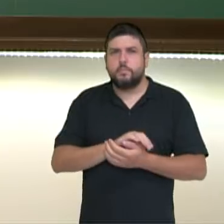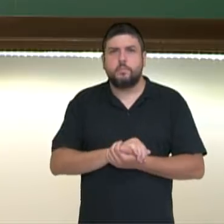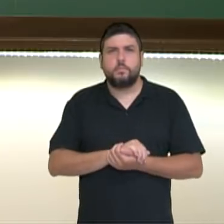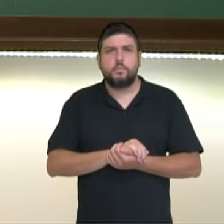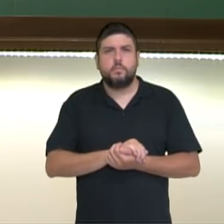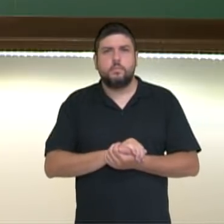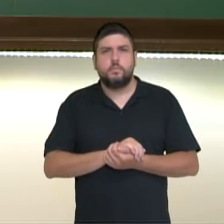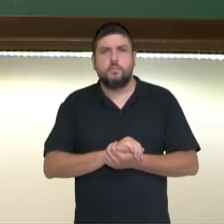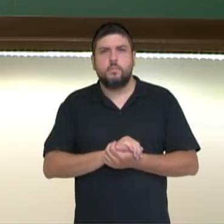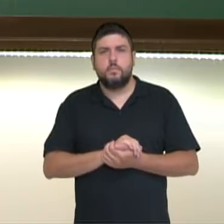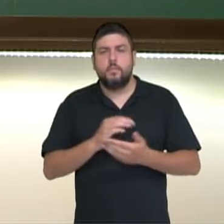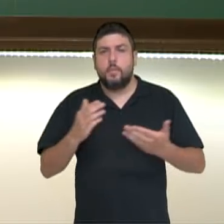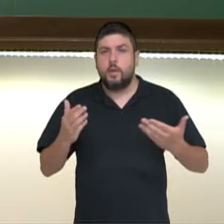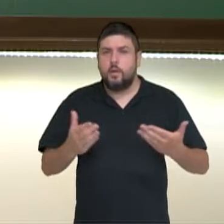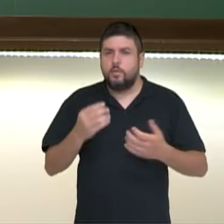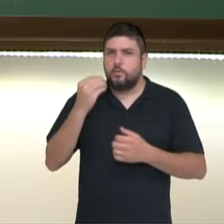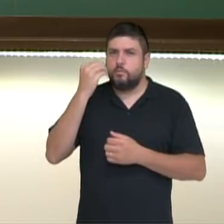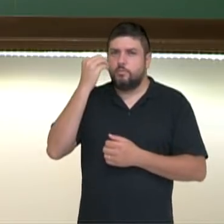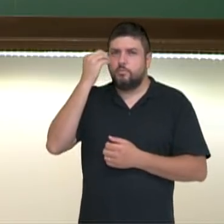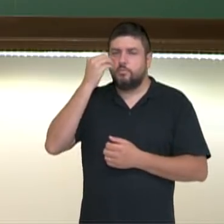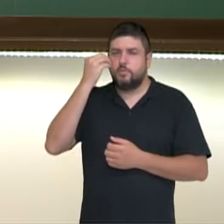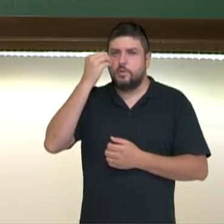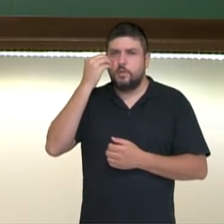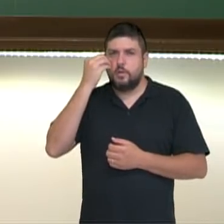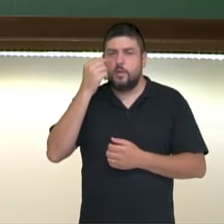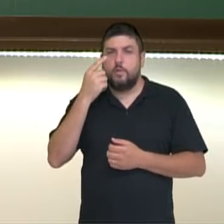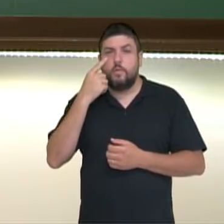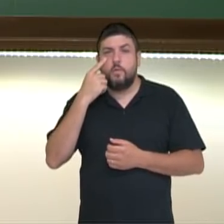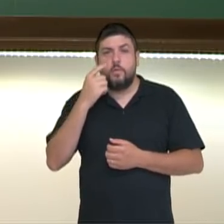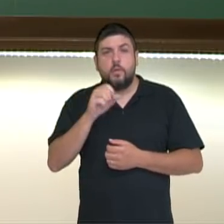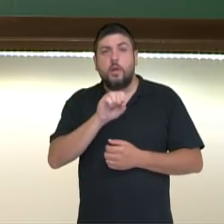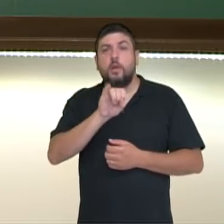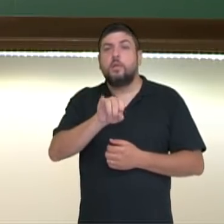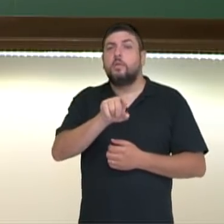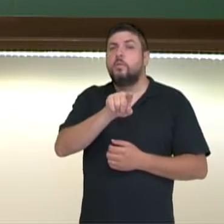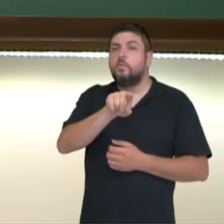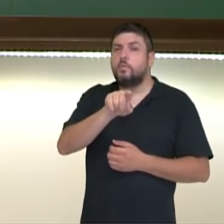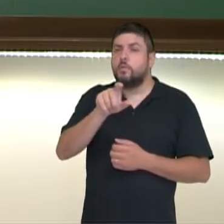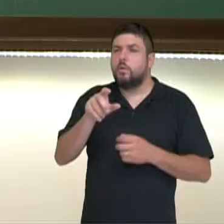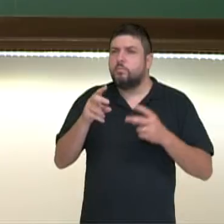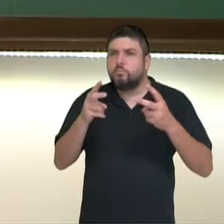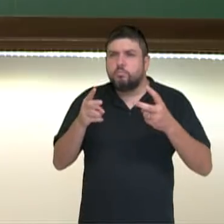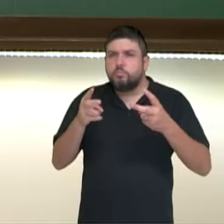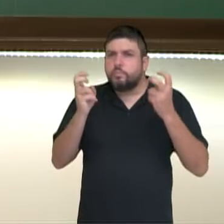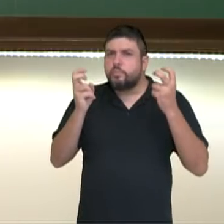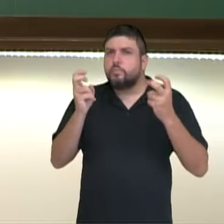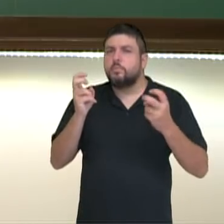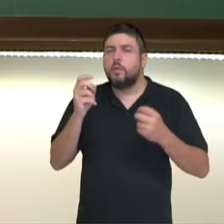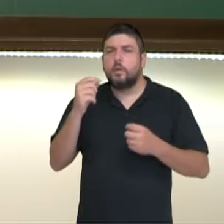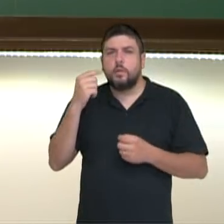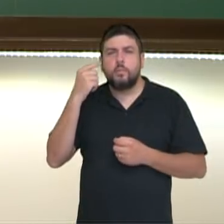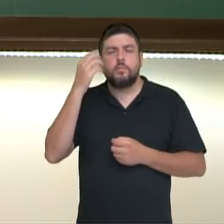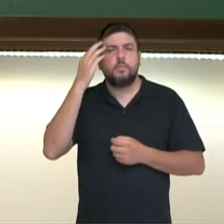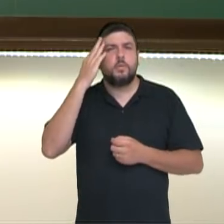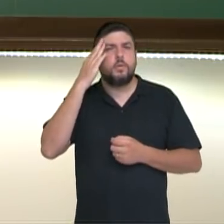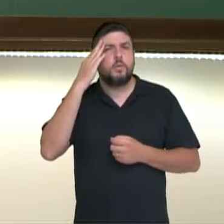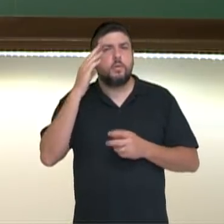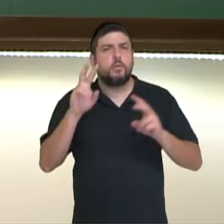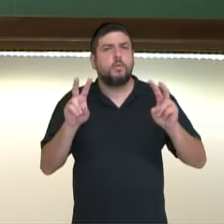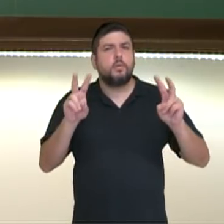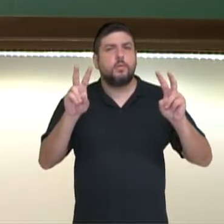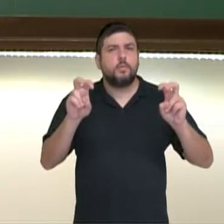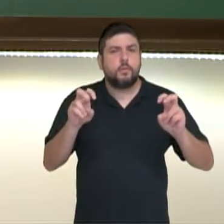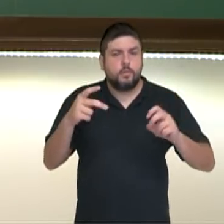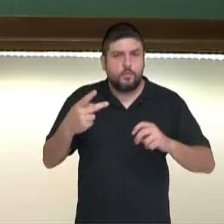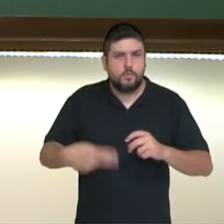Então vamos testar, vamos ver se você já captou, né, já está antenado na nossa aula.